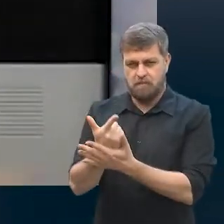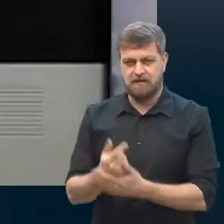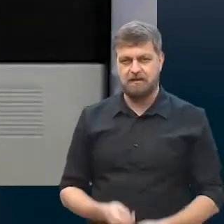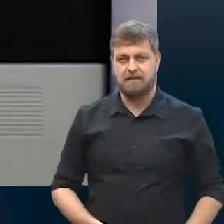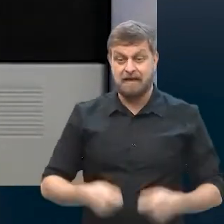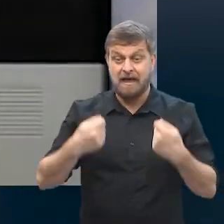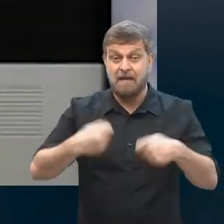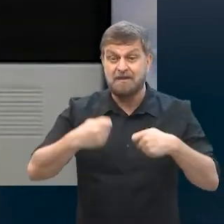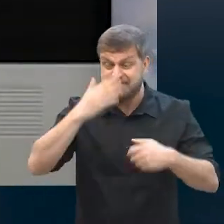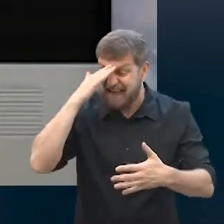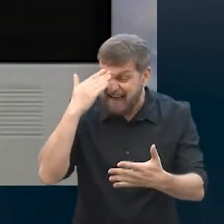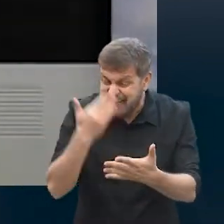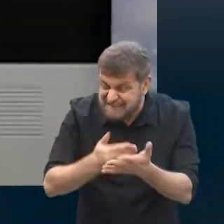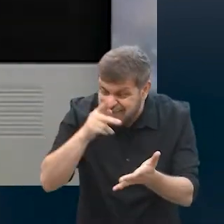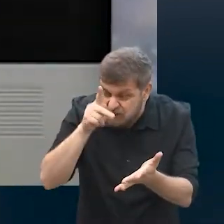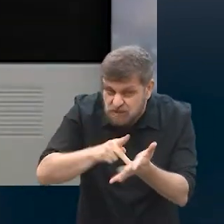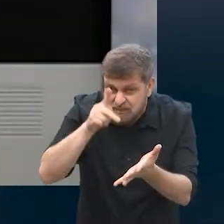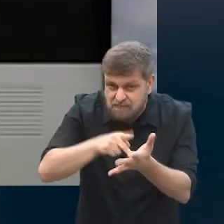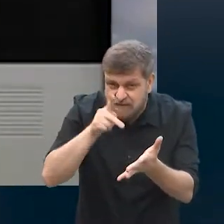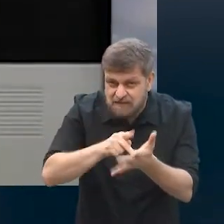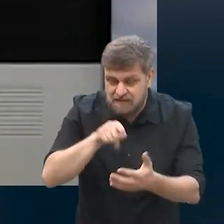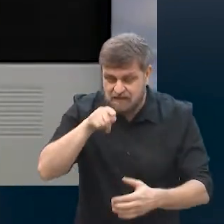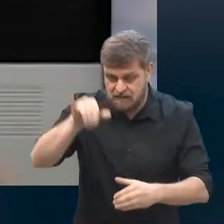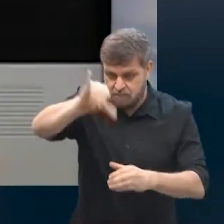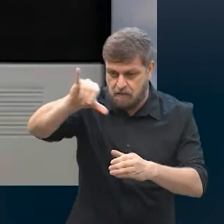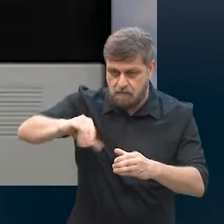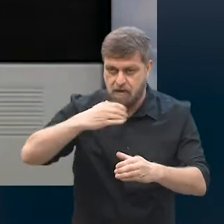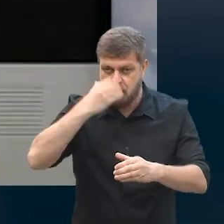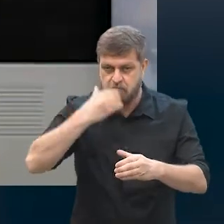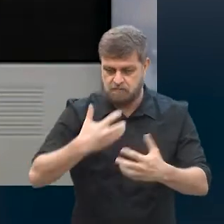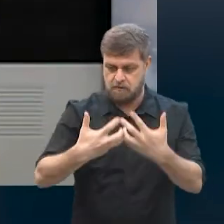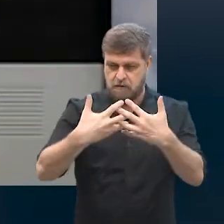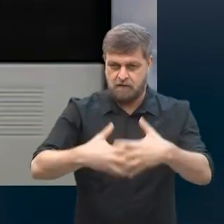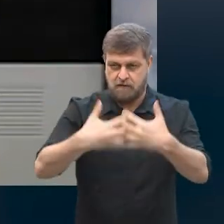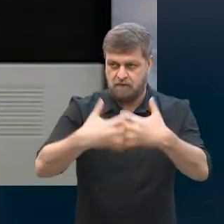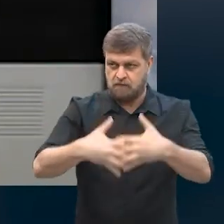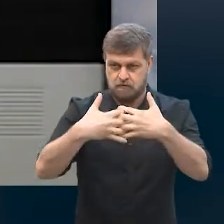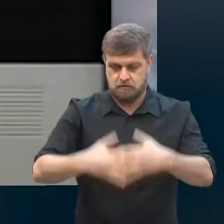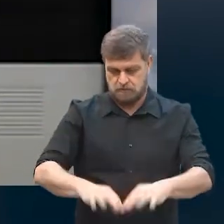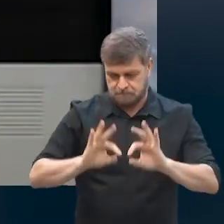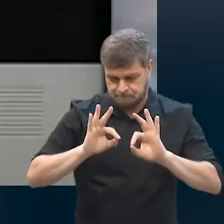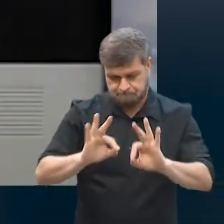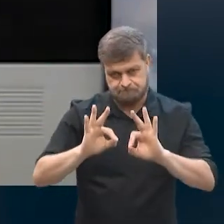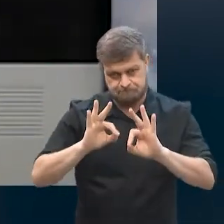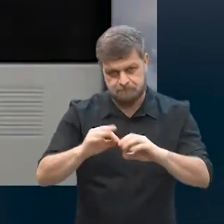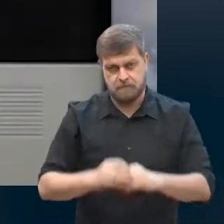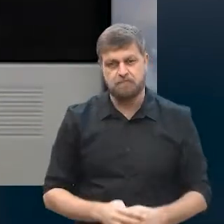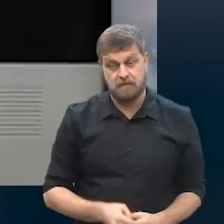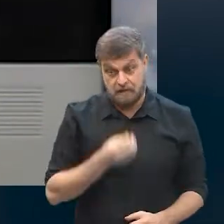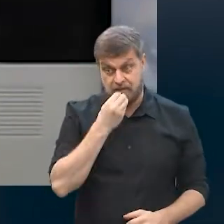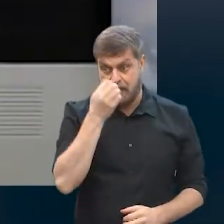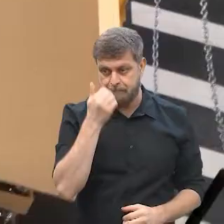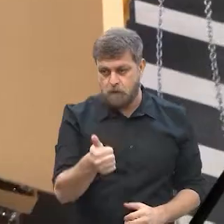eu preciso ter certeza de que isso é um negócio verdadeiro, é um negócio que realmente funciona e que o produto é bom. E eu